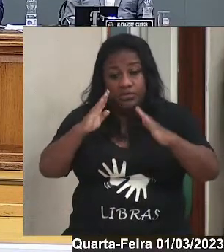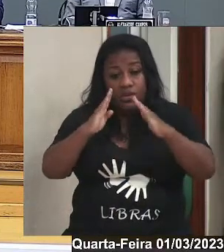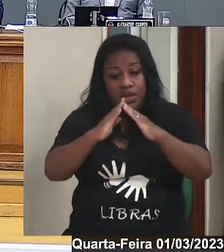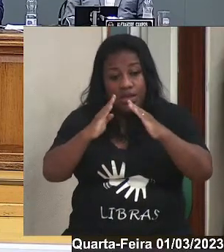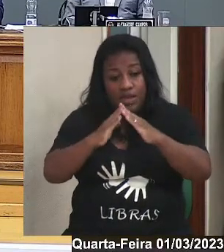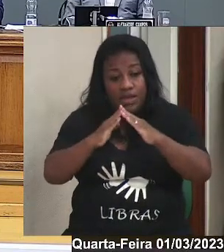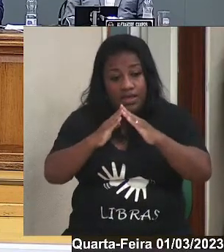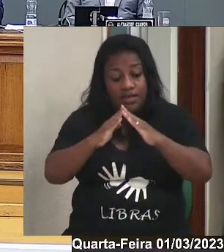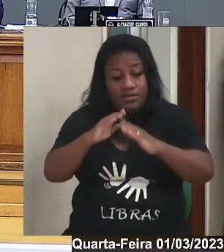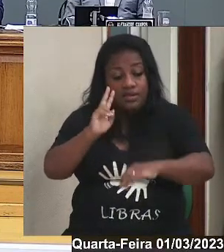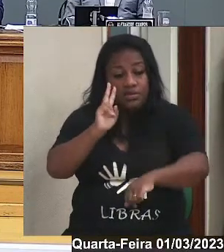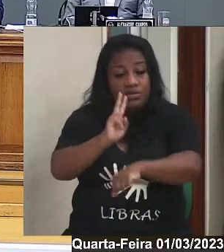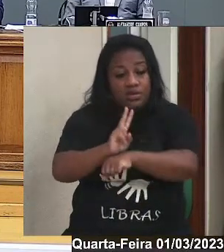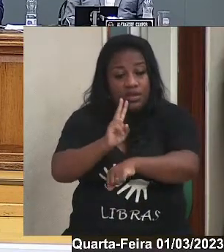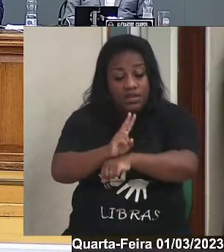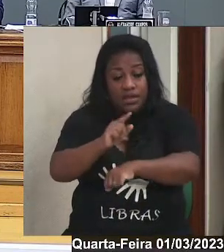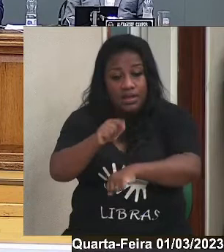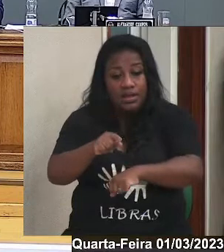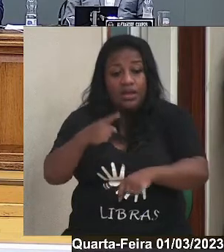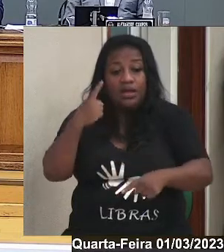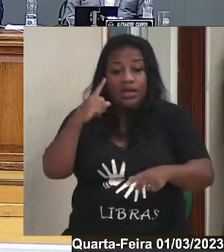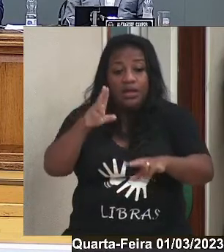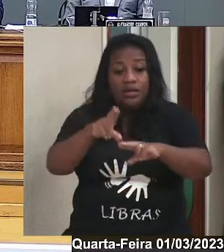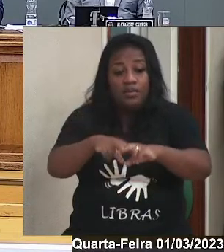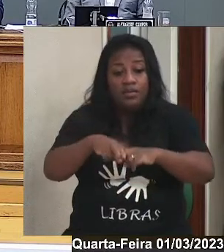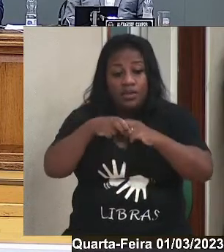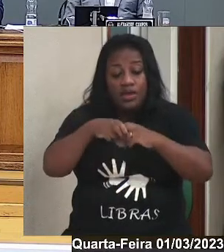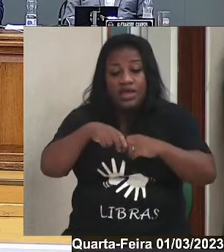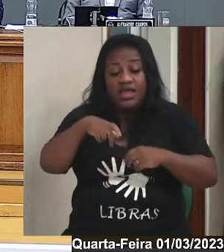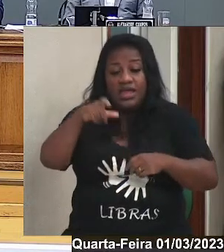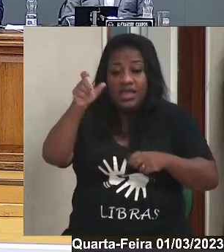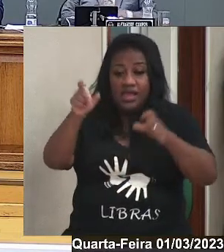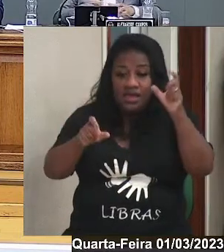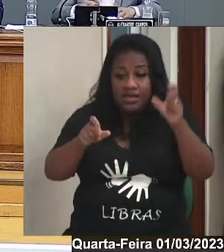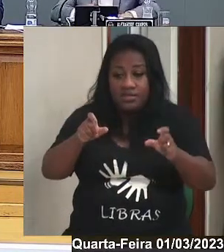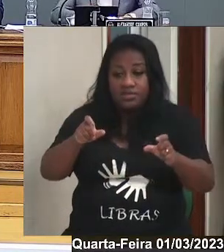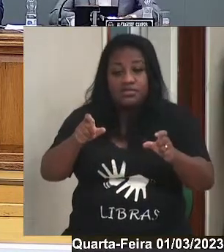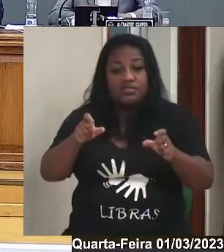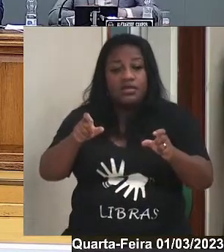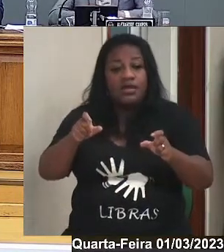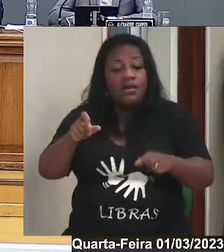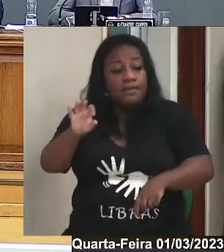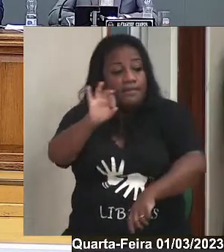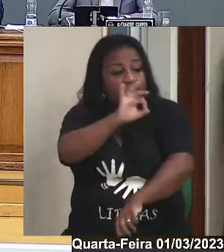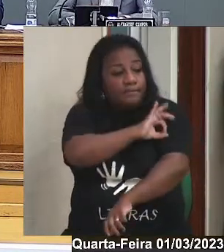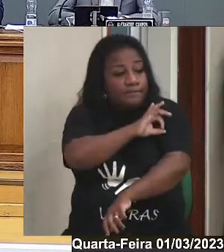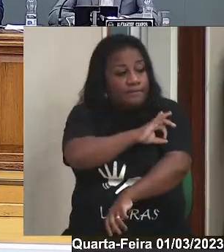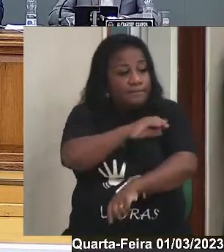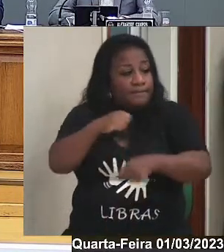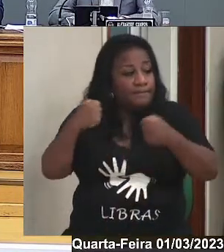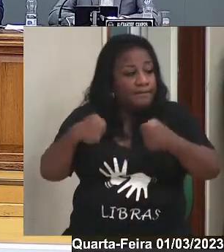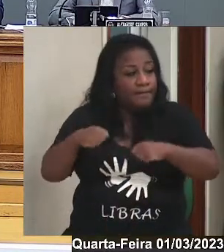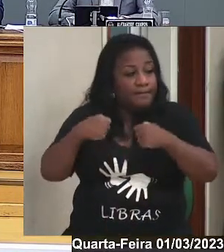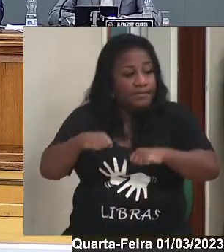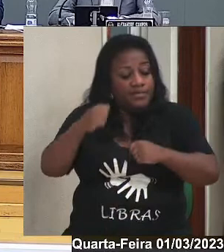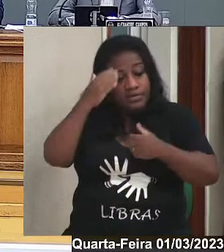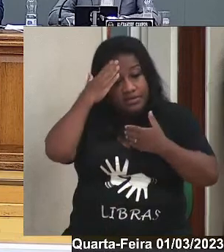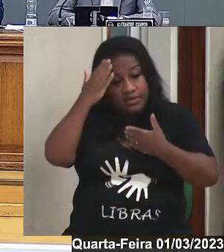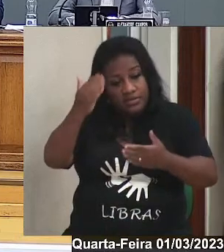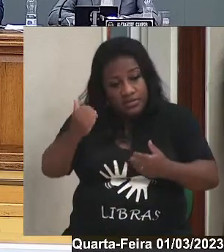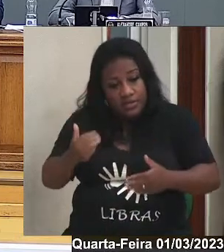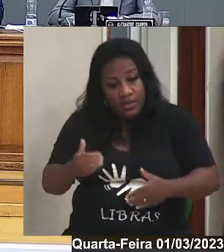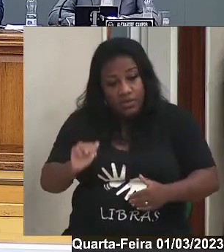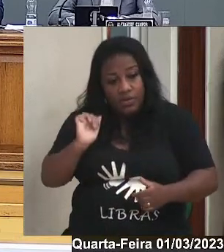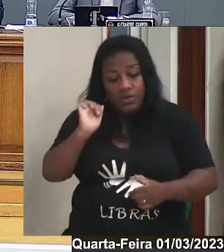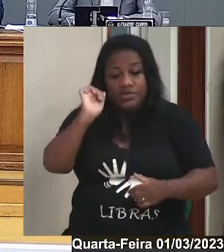casa e cuidar deles. Sabe por quê? Eu vou te dizer uma coisa: esses policiais merecem honra, sim, porque eles estão defendendo o